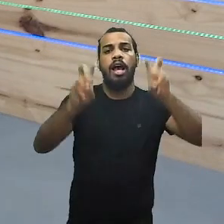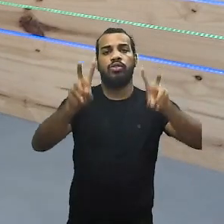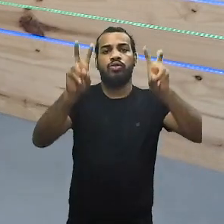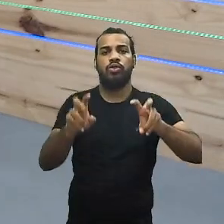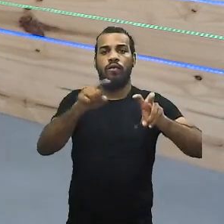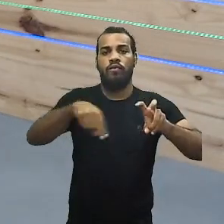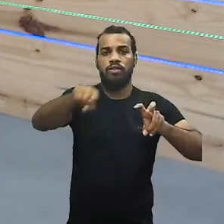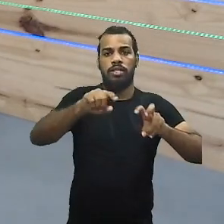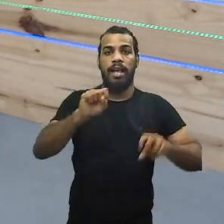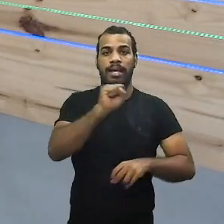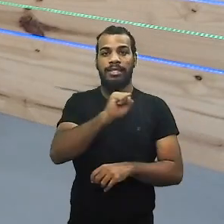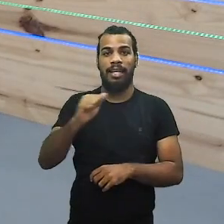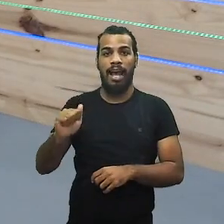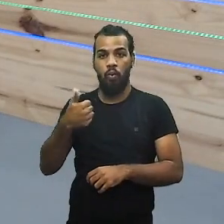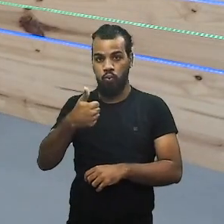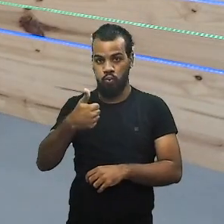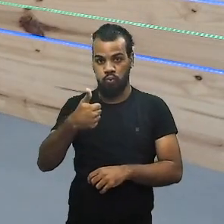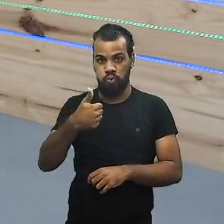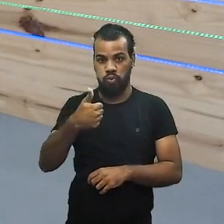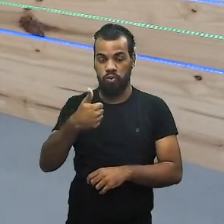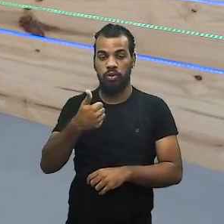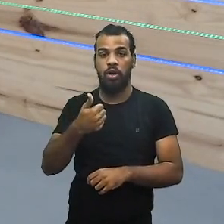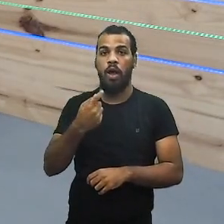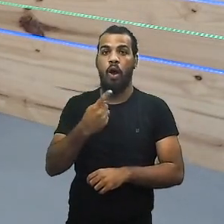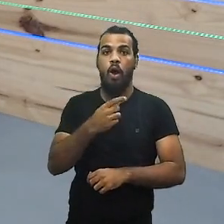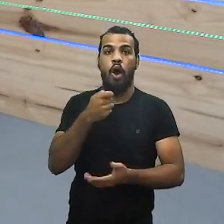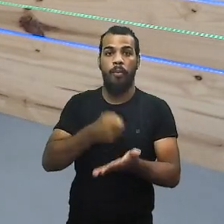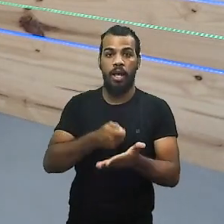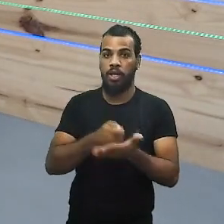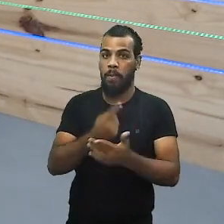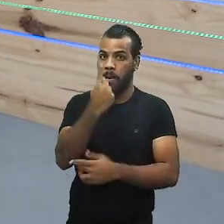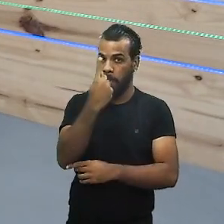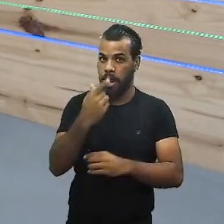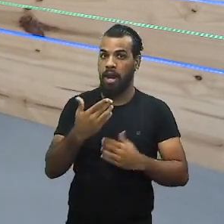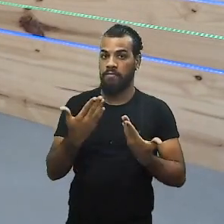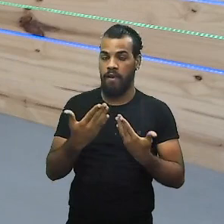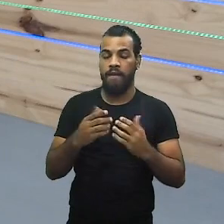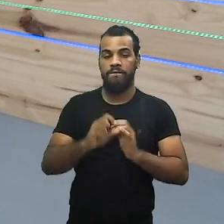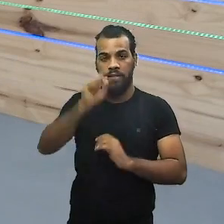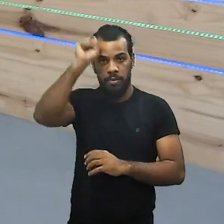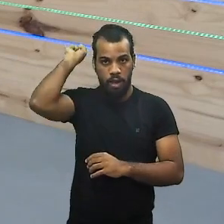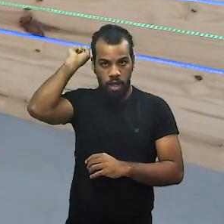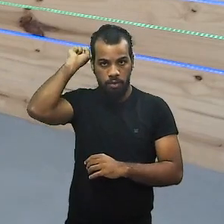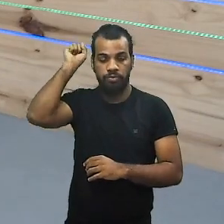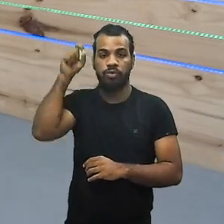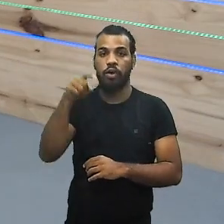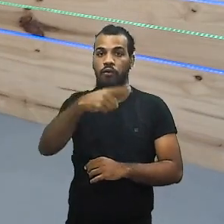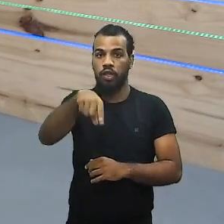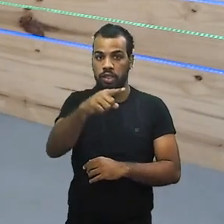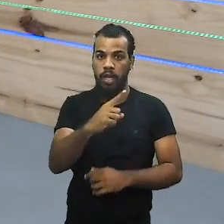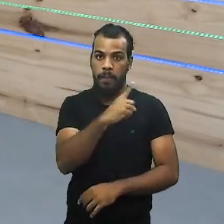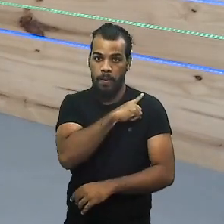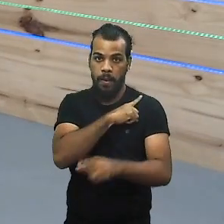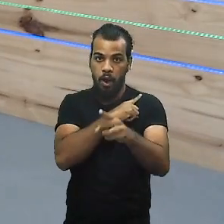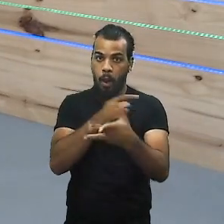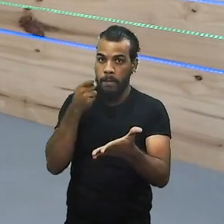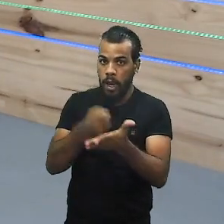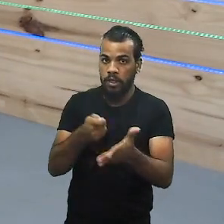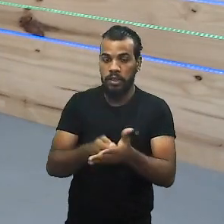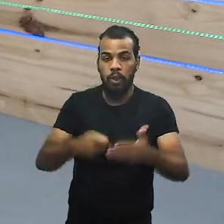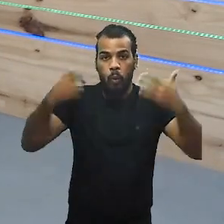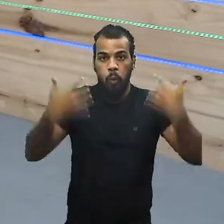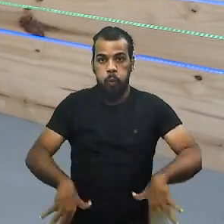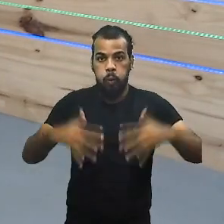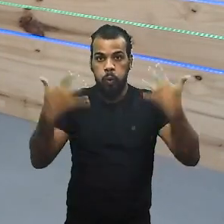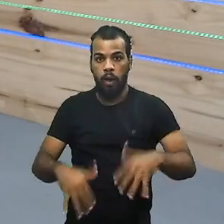no SSA1, que é a primeira obrigação que vocês vão ter no ano de vestibular. E vocês que são primeiros anistas têm uma obrigação grande